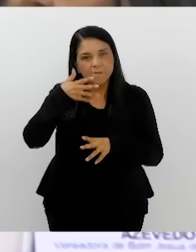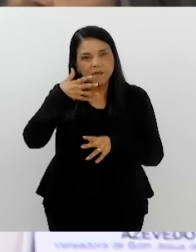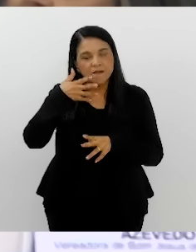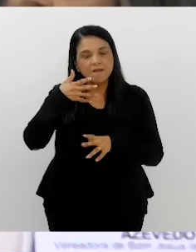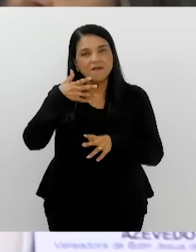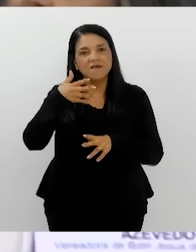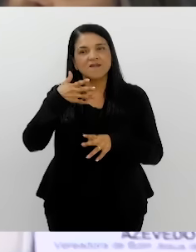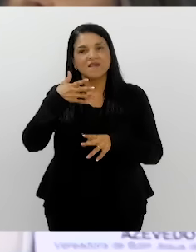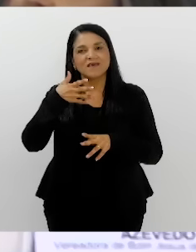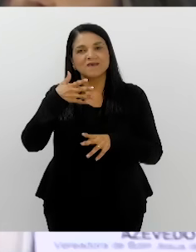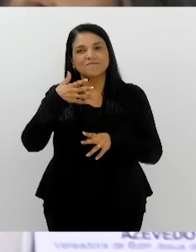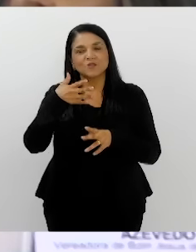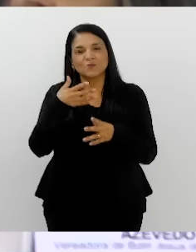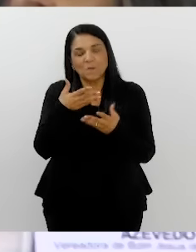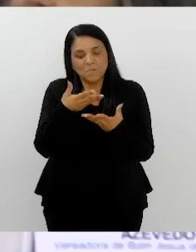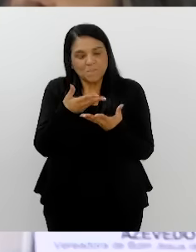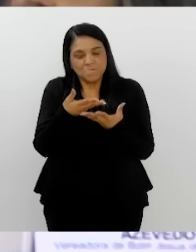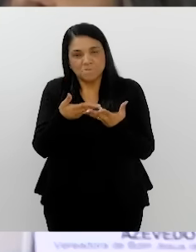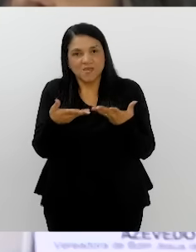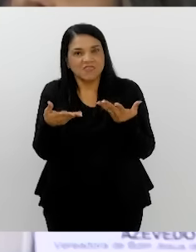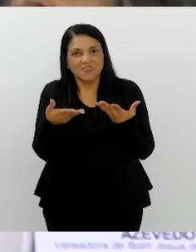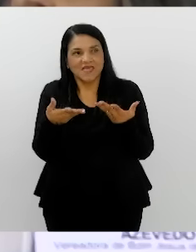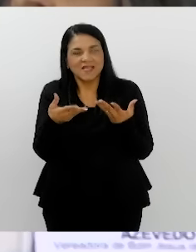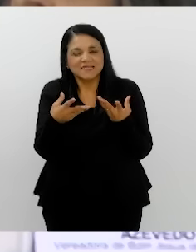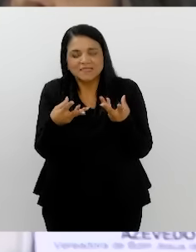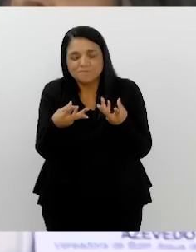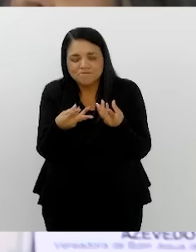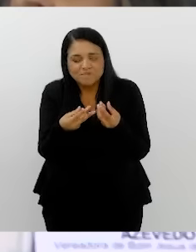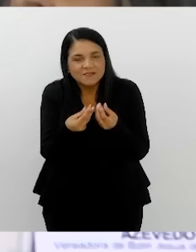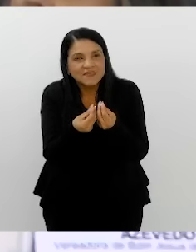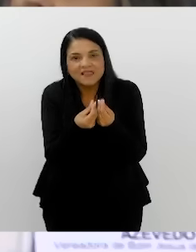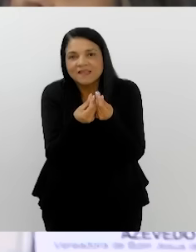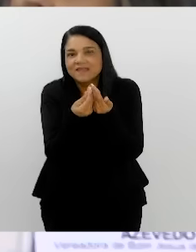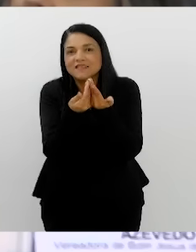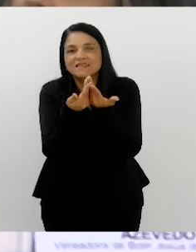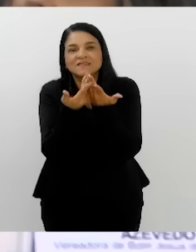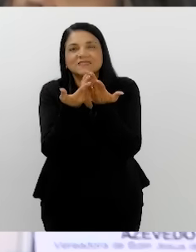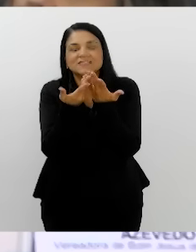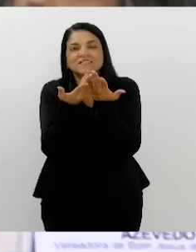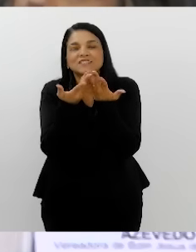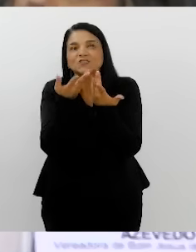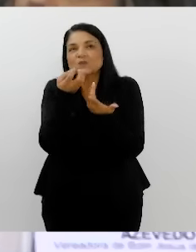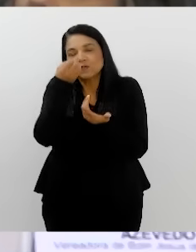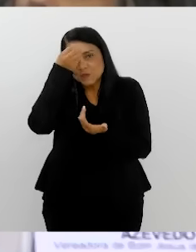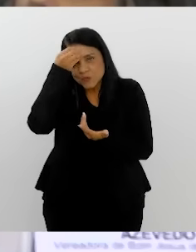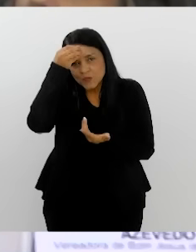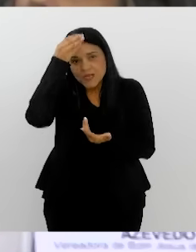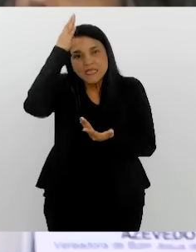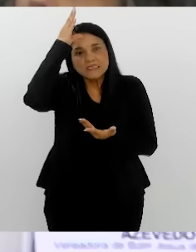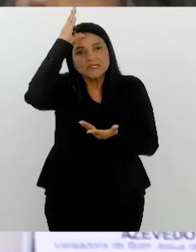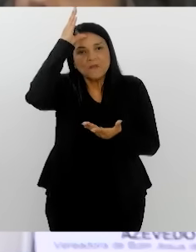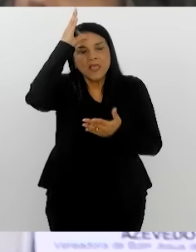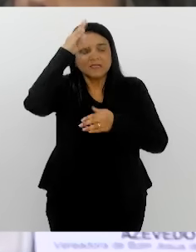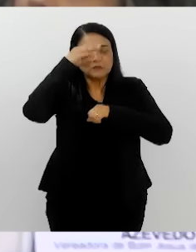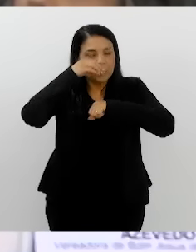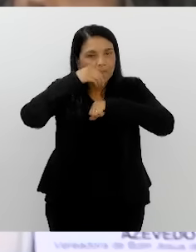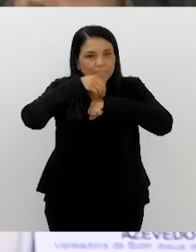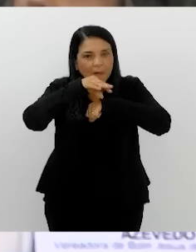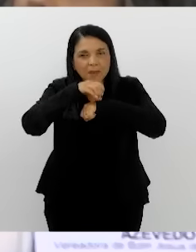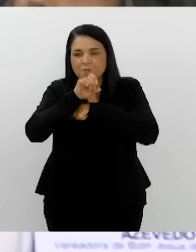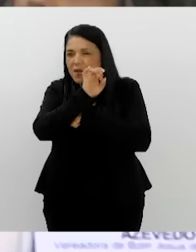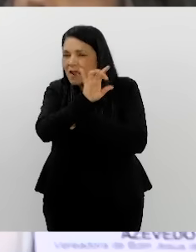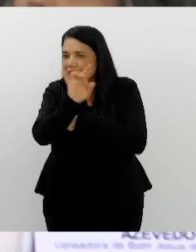para não perder um pouco dessa essência, dessa transmissão, desse conhecimento que foi dado por cada um dos sacerdotes que